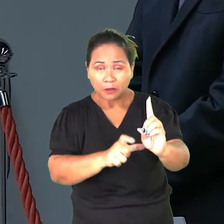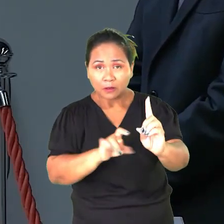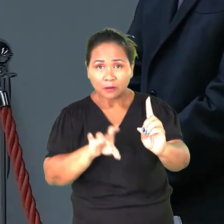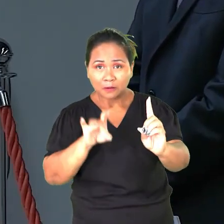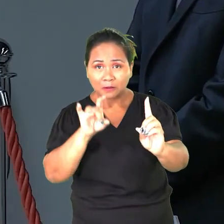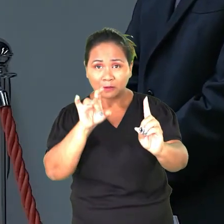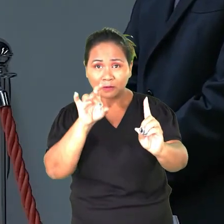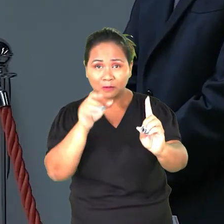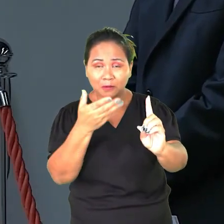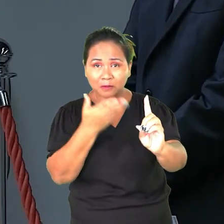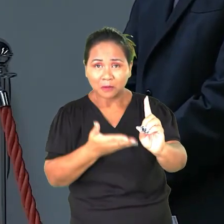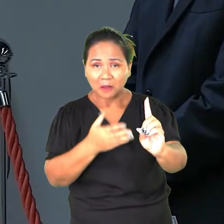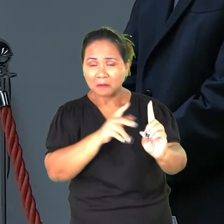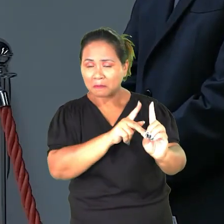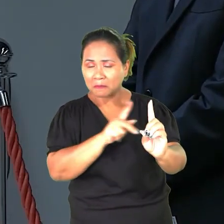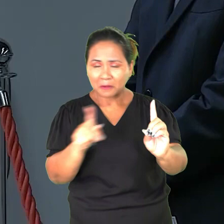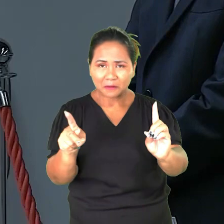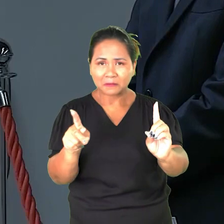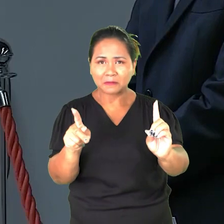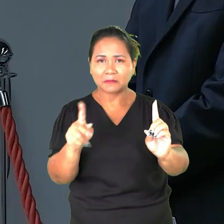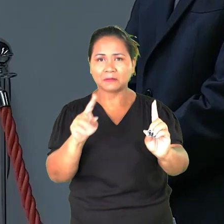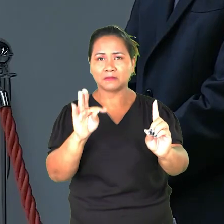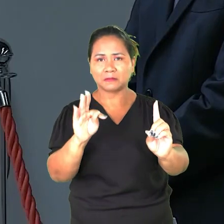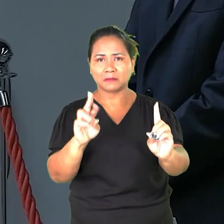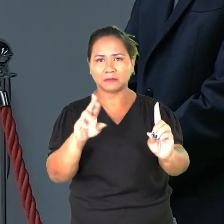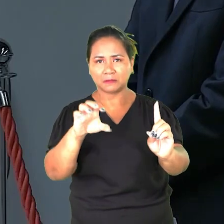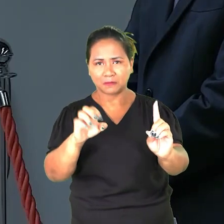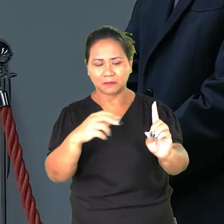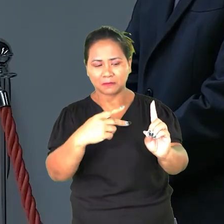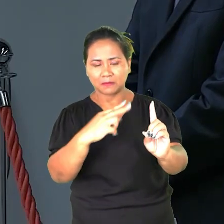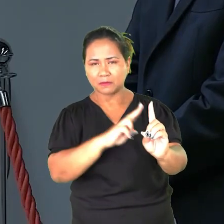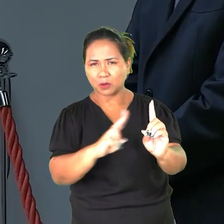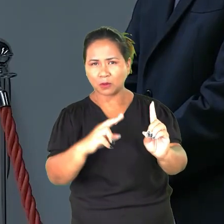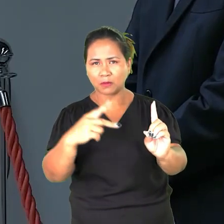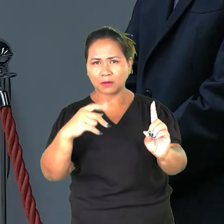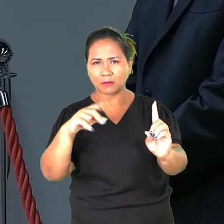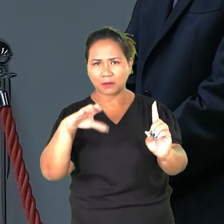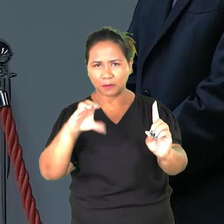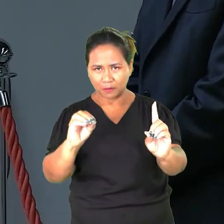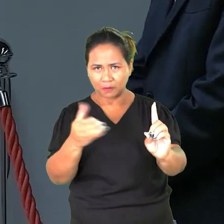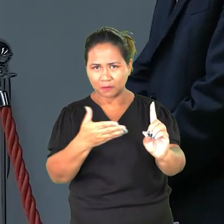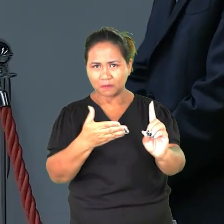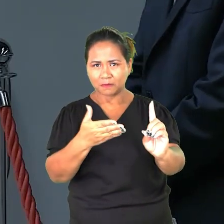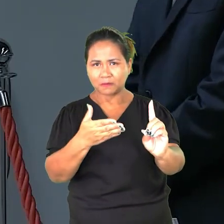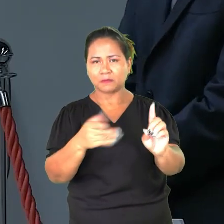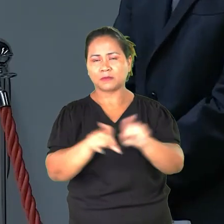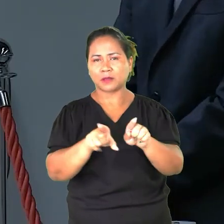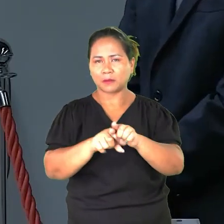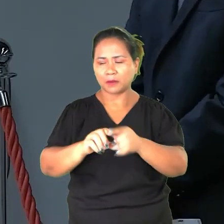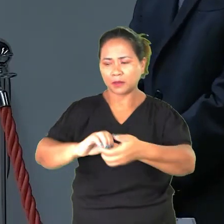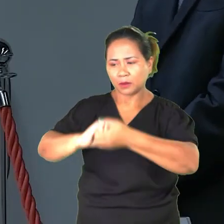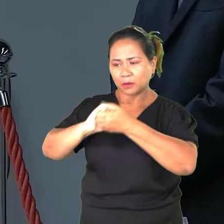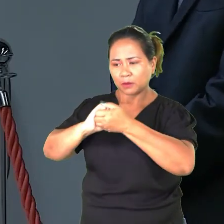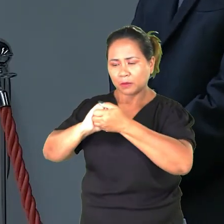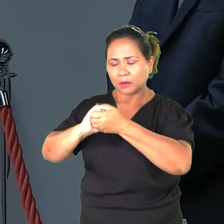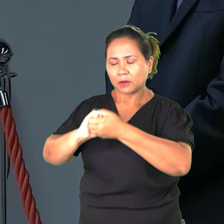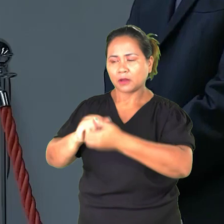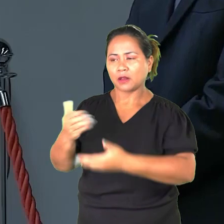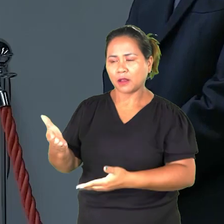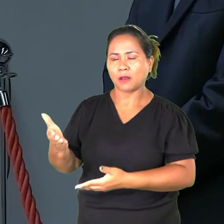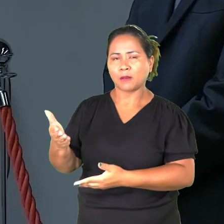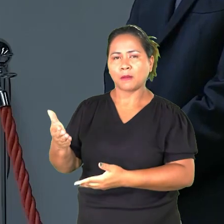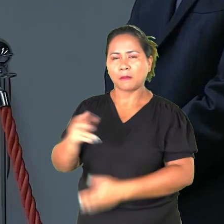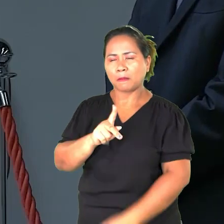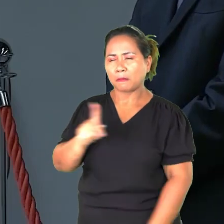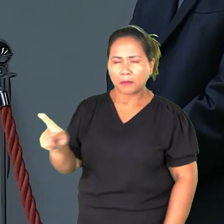especial Vossa Excelência, nosso presidente Paulo Galizia, e também o nosso presidente do